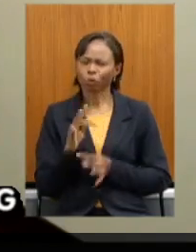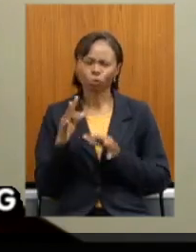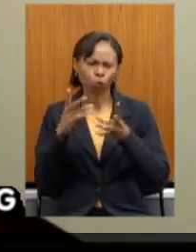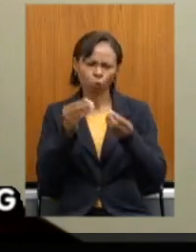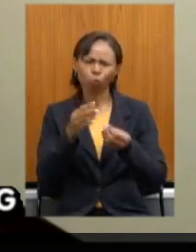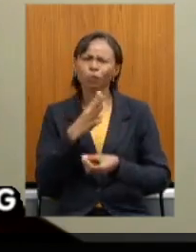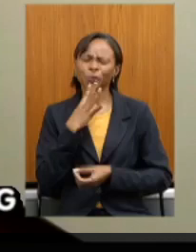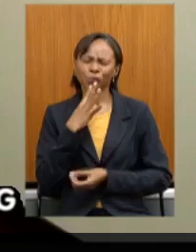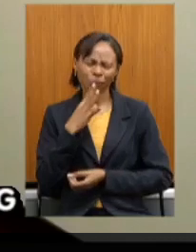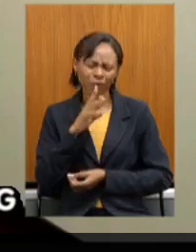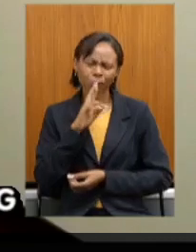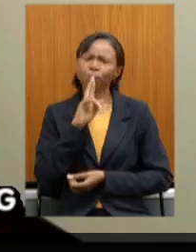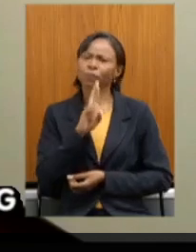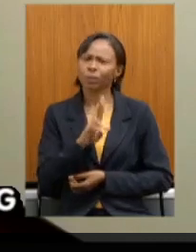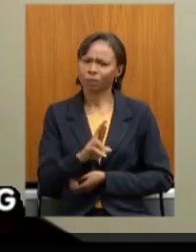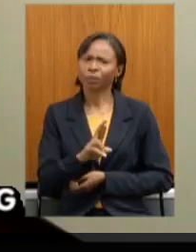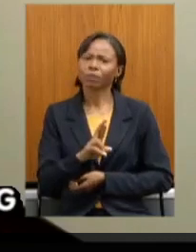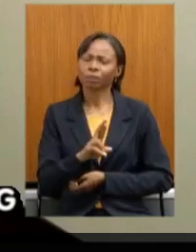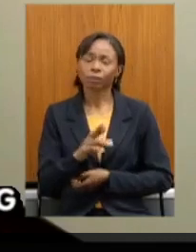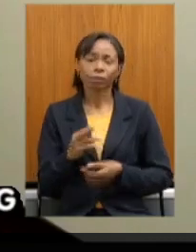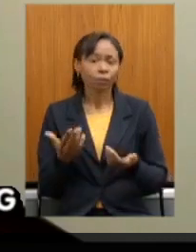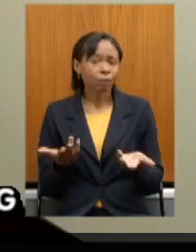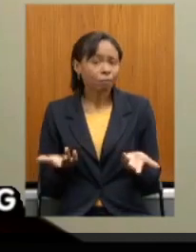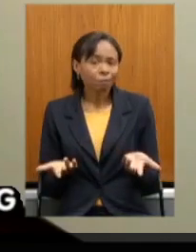Não se pode lançar